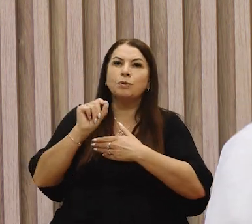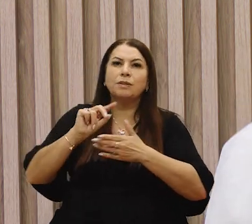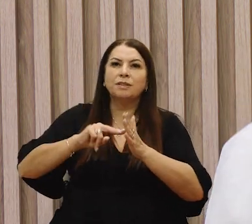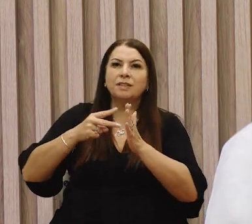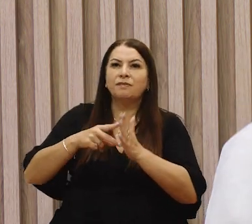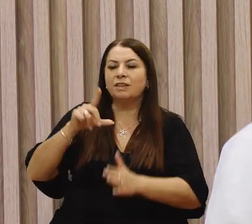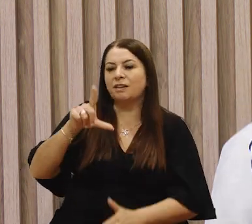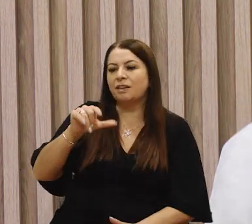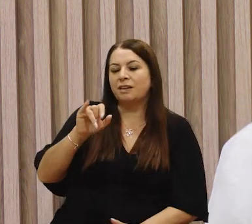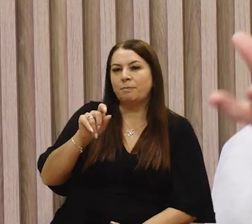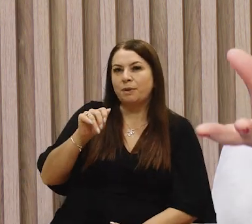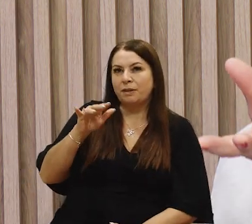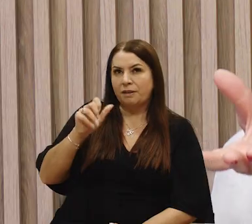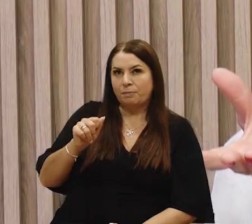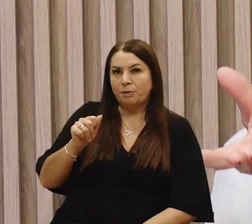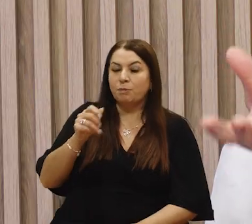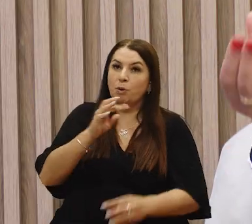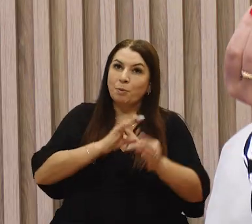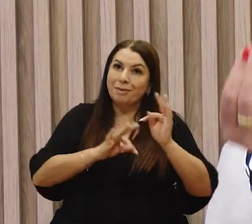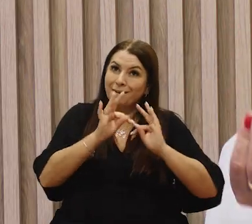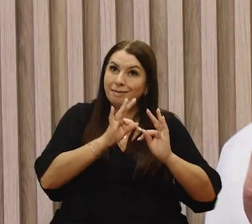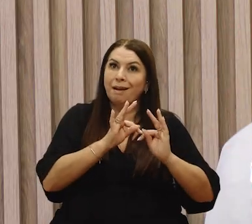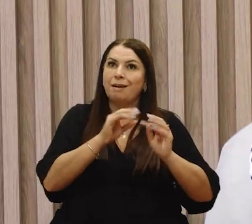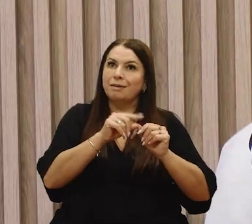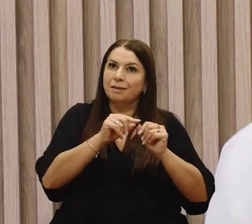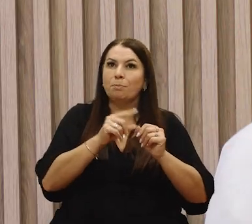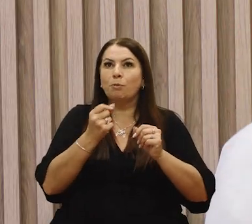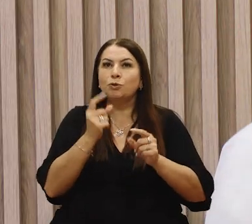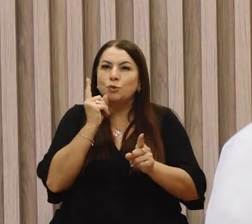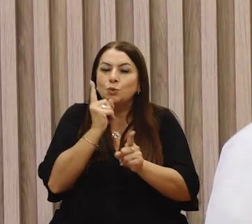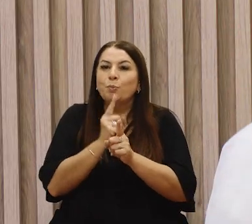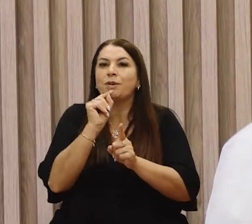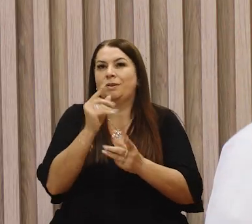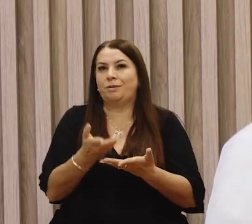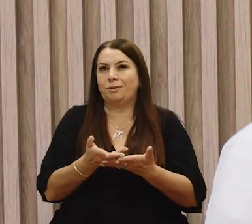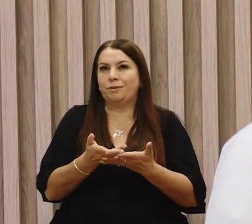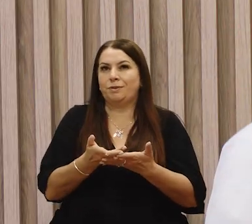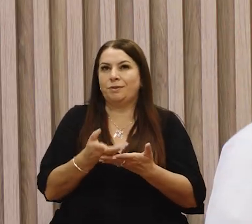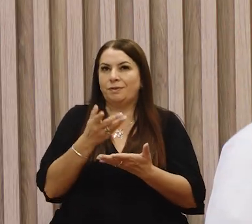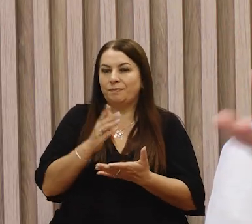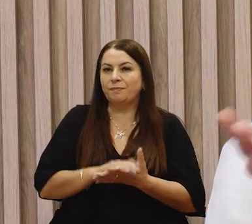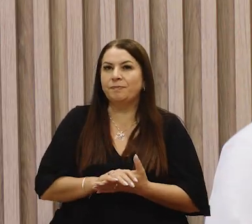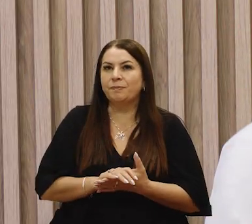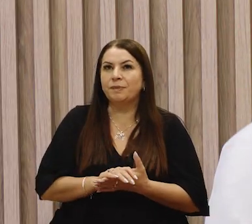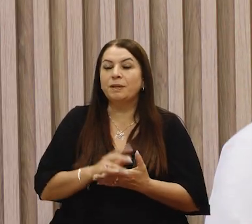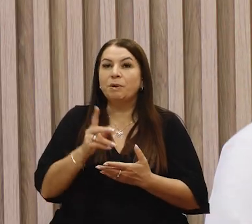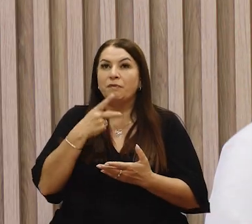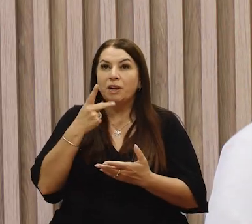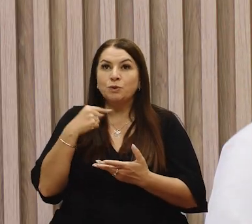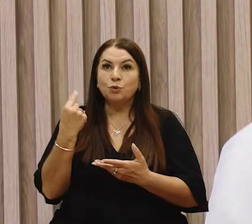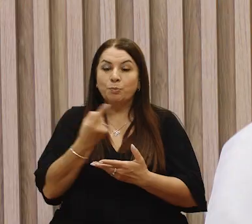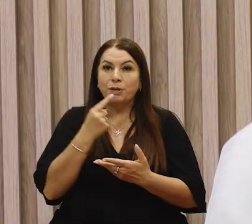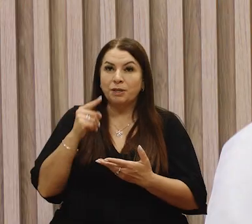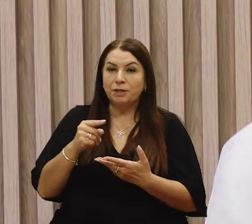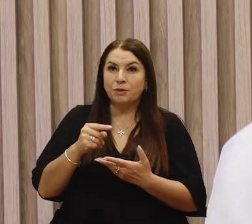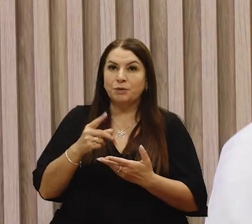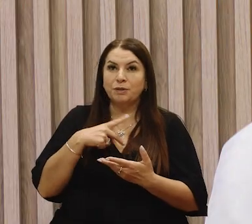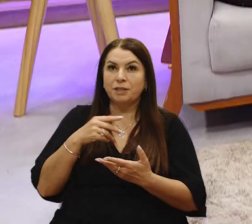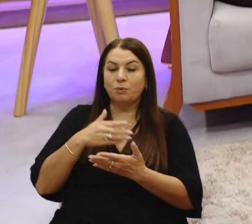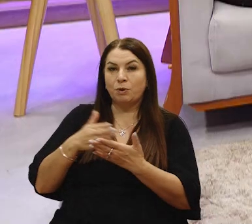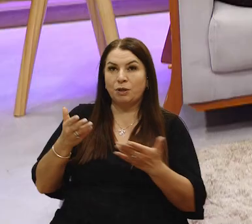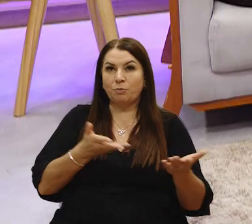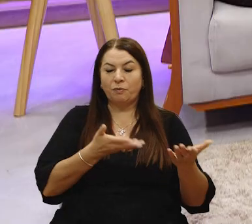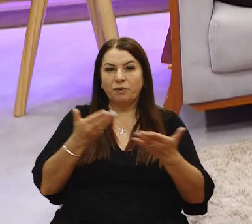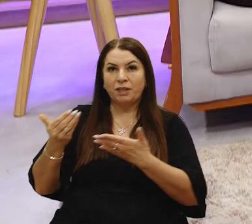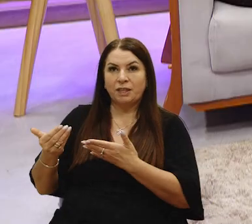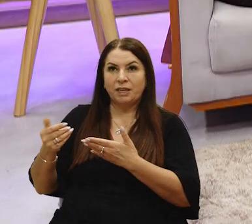como tratar e como as pessoas podem diagnosticar essa condição. E para falar sobre isso, estou com minhas convidadas aqui